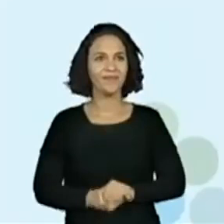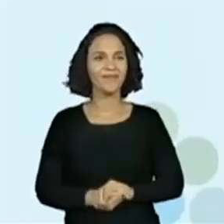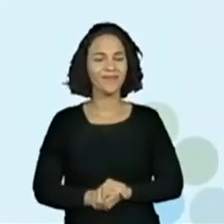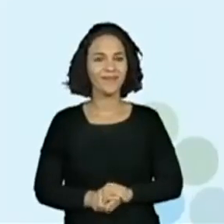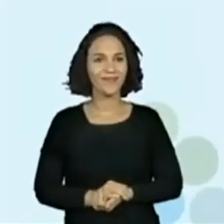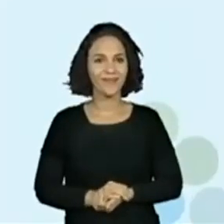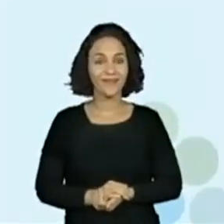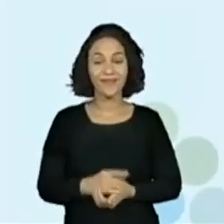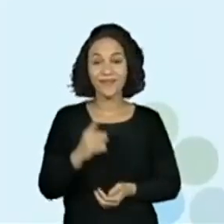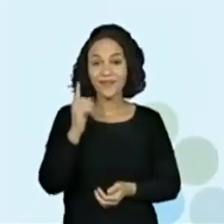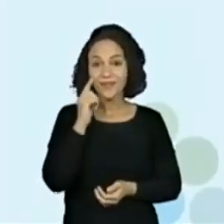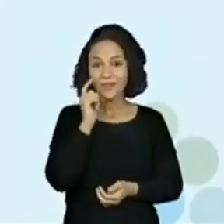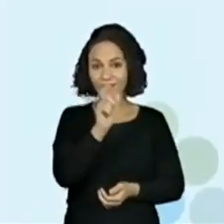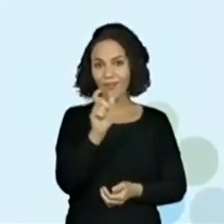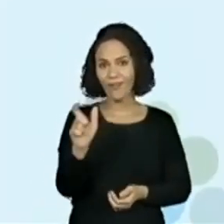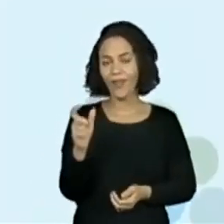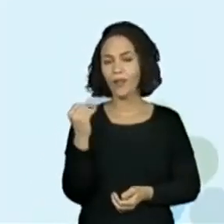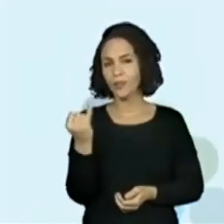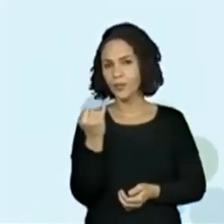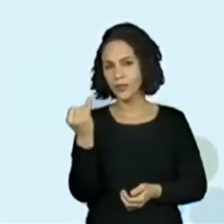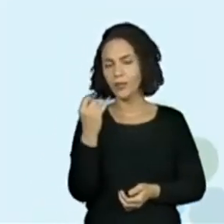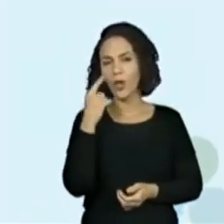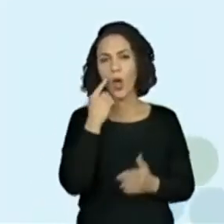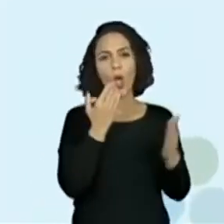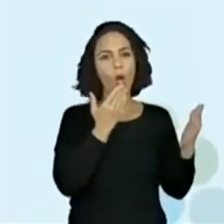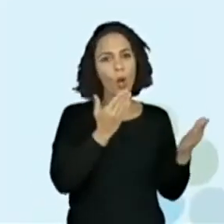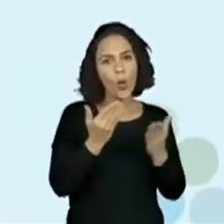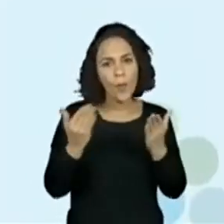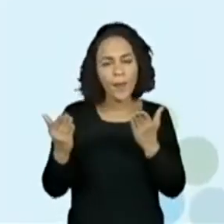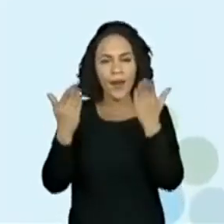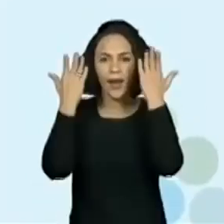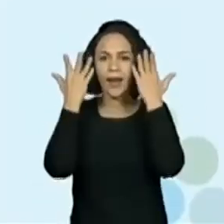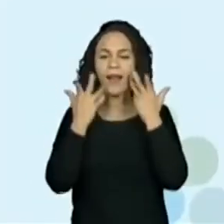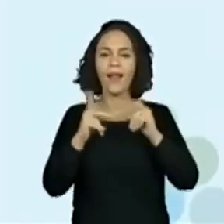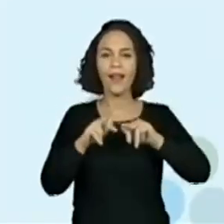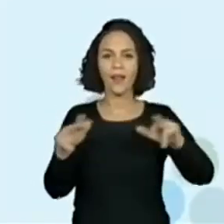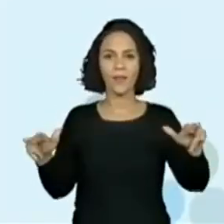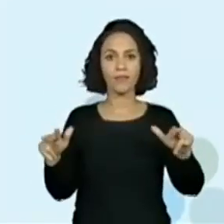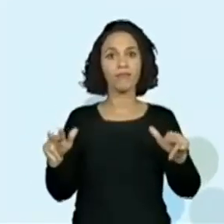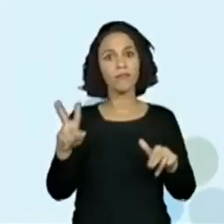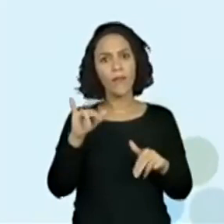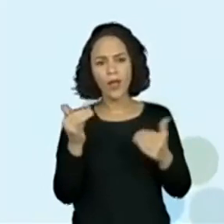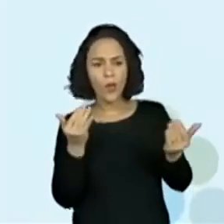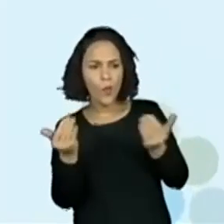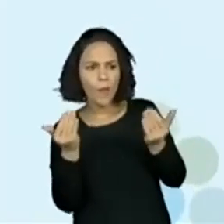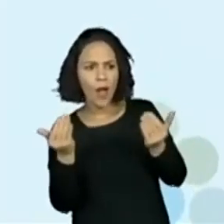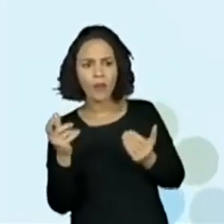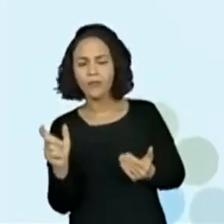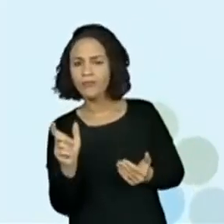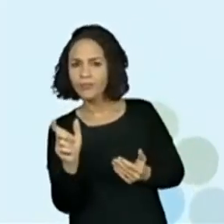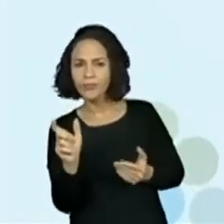quero destacar comparar alguns animais, que é o que nós vamos fazer.